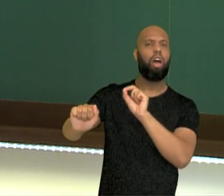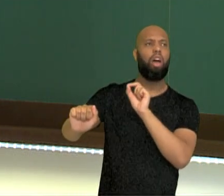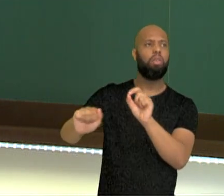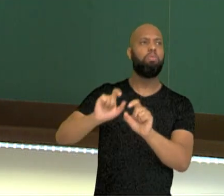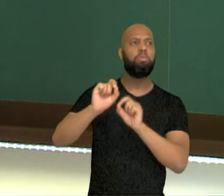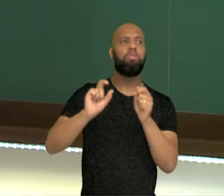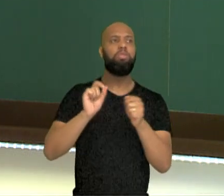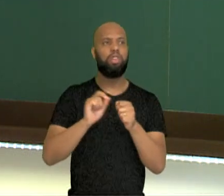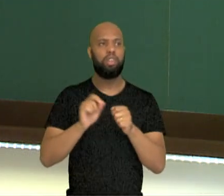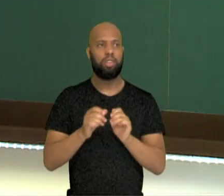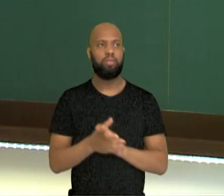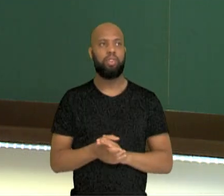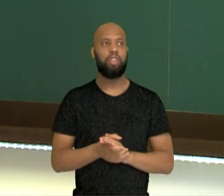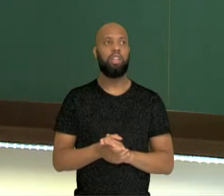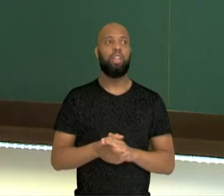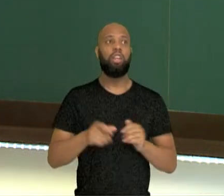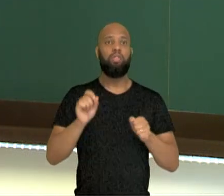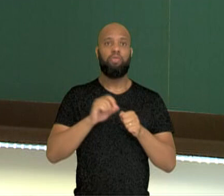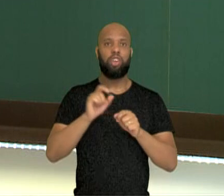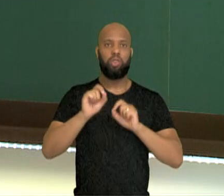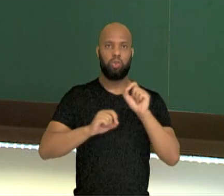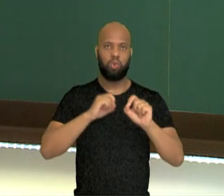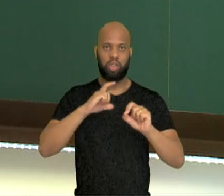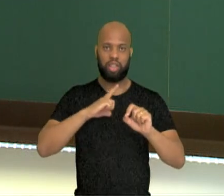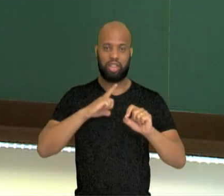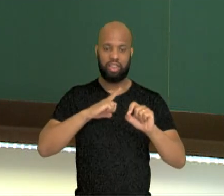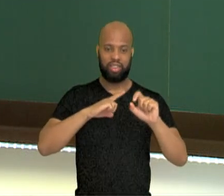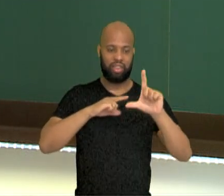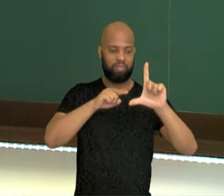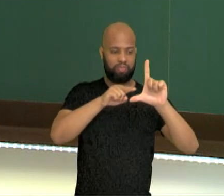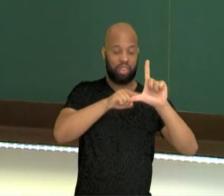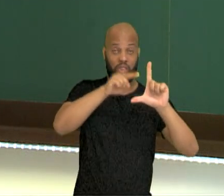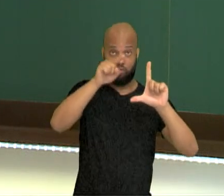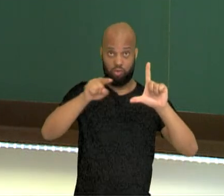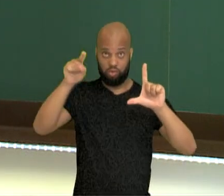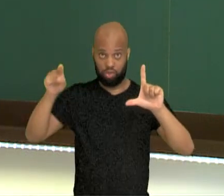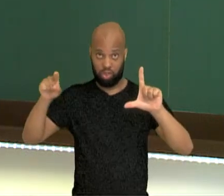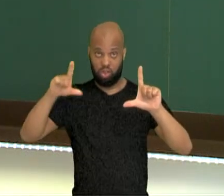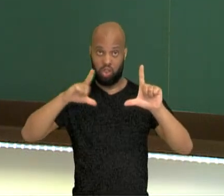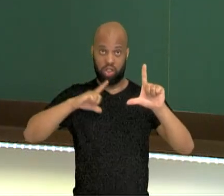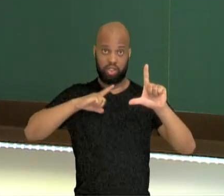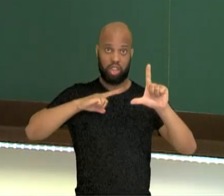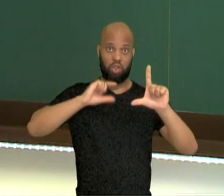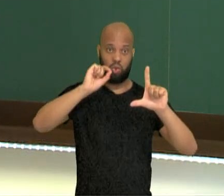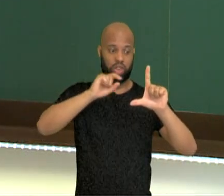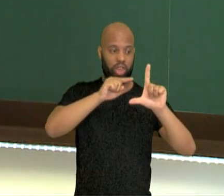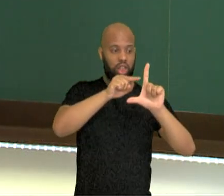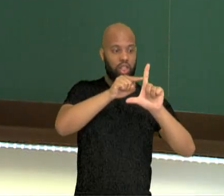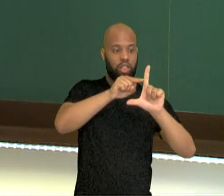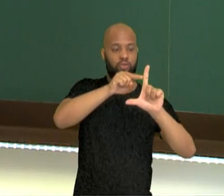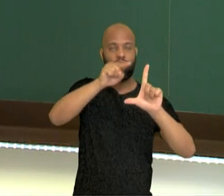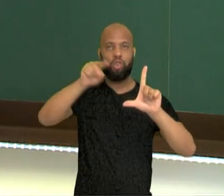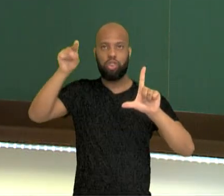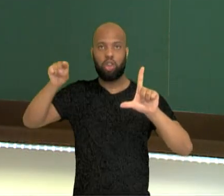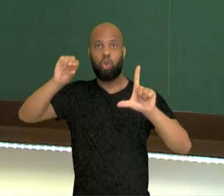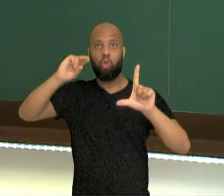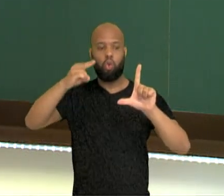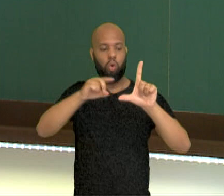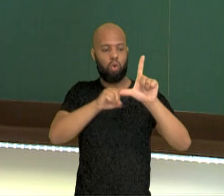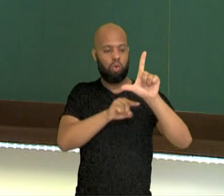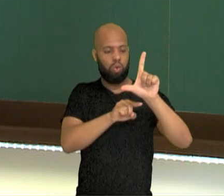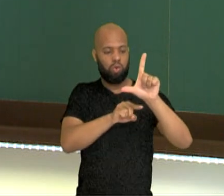que ele faz? Ele desloca a função no eixo y, ou seja, ele sobe ou desce a